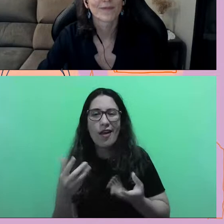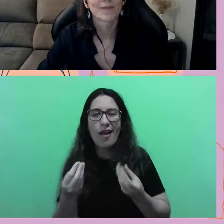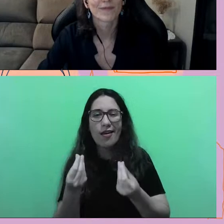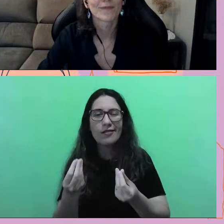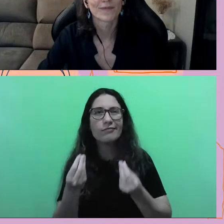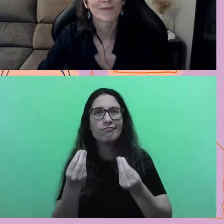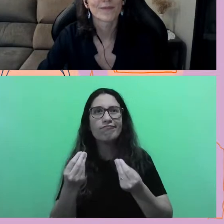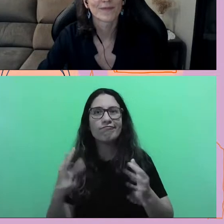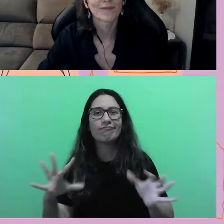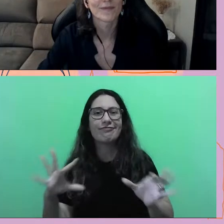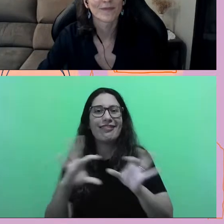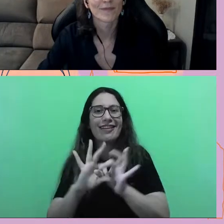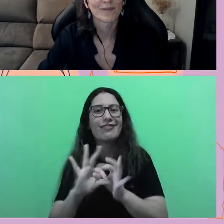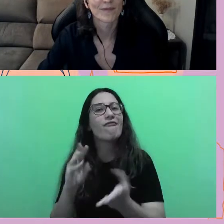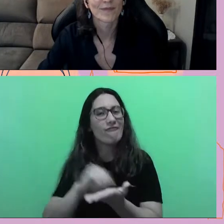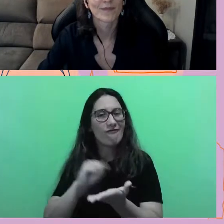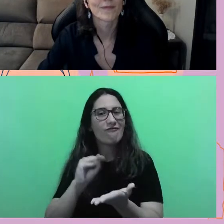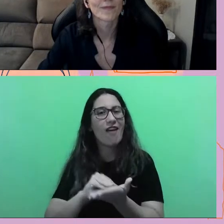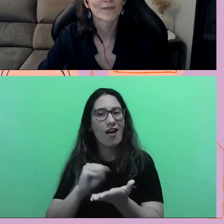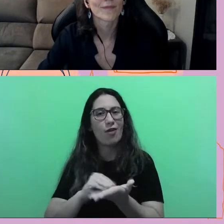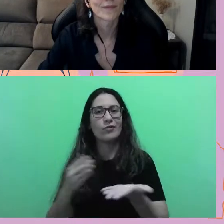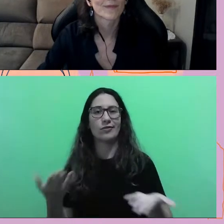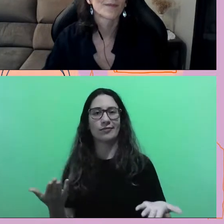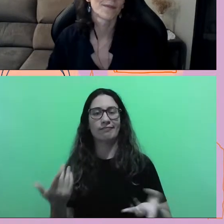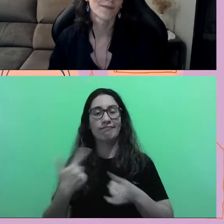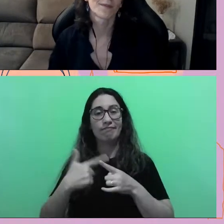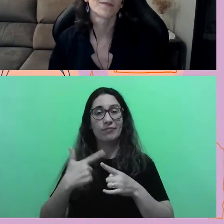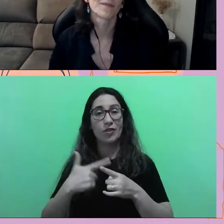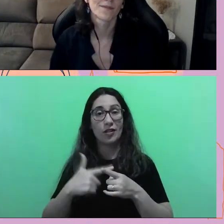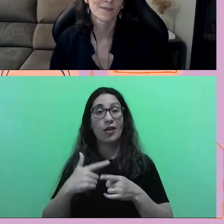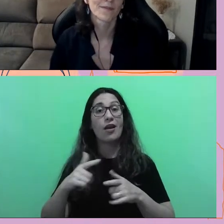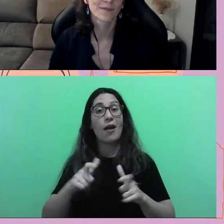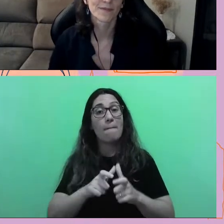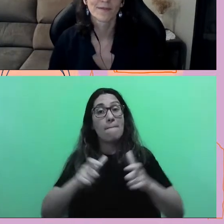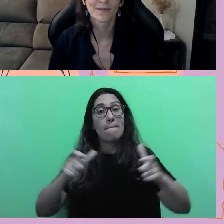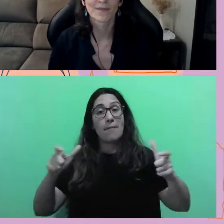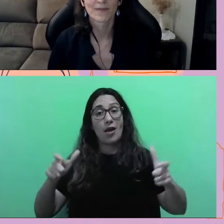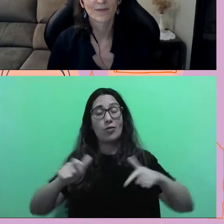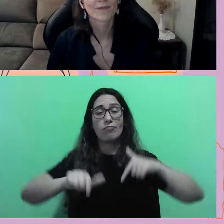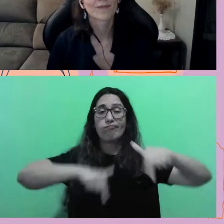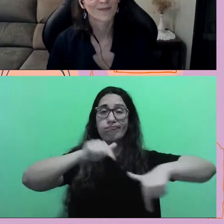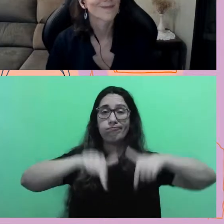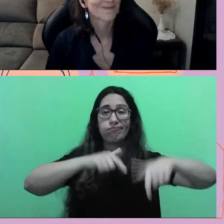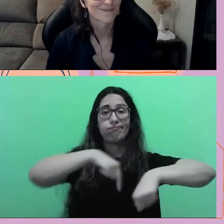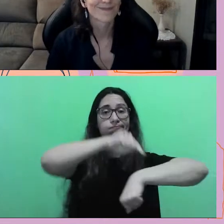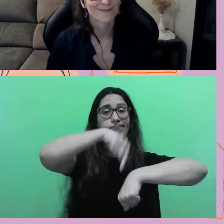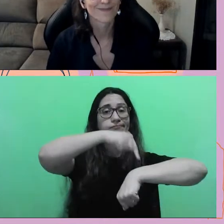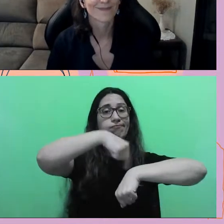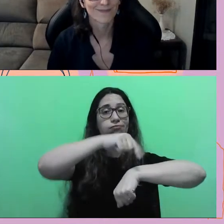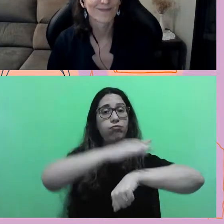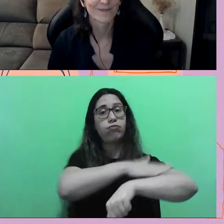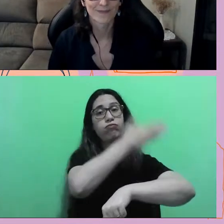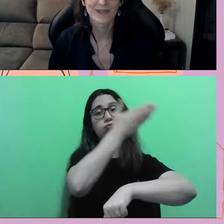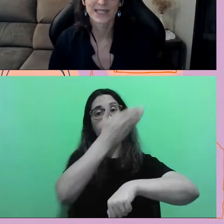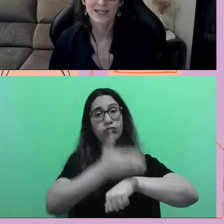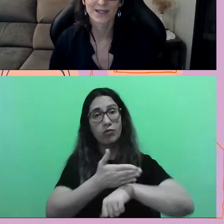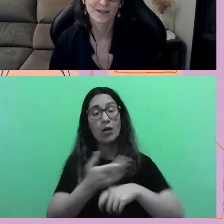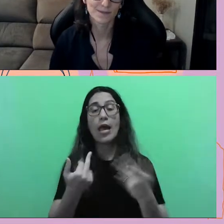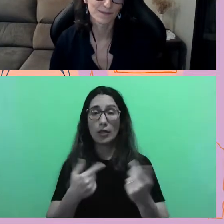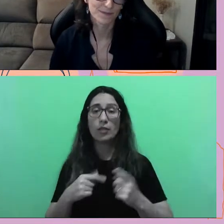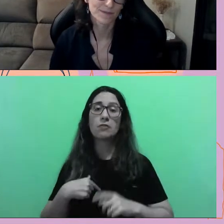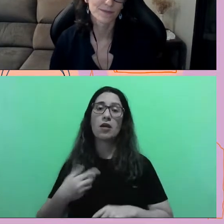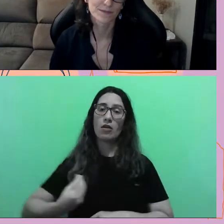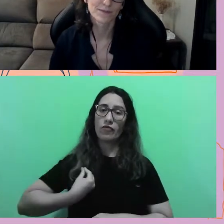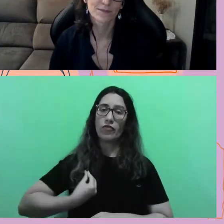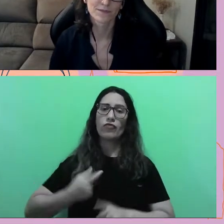tão intensa com os filhos, porque eles estão... a maior parte do tempo no trabalho. Né? Eu sou também de periferia e